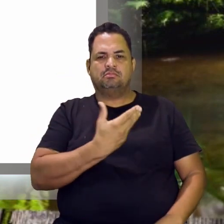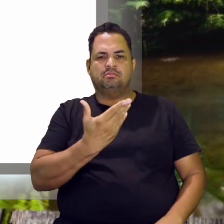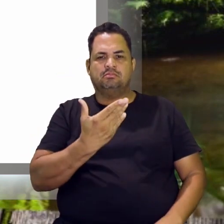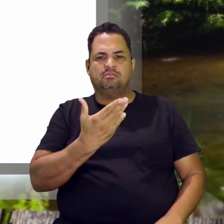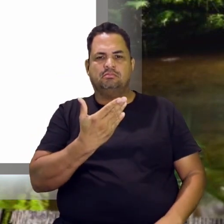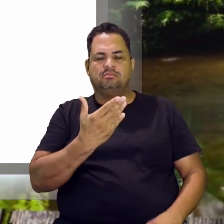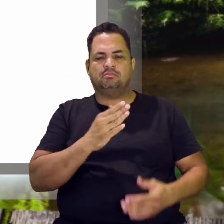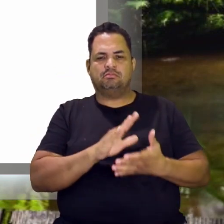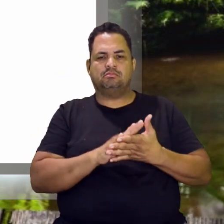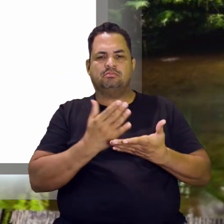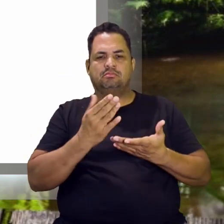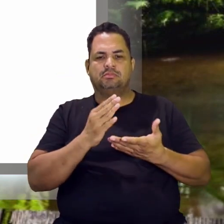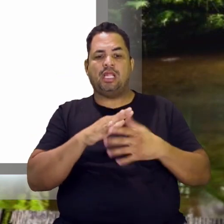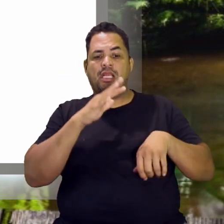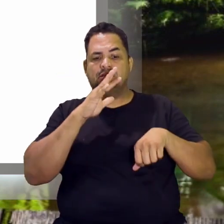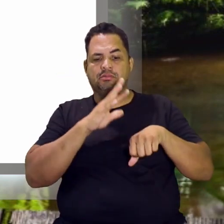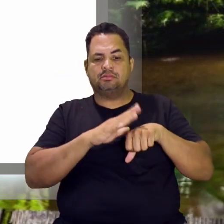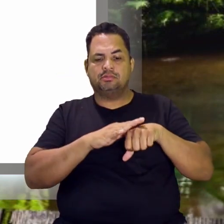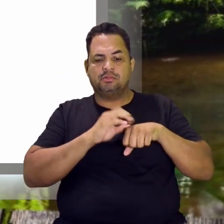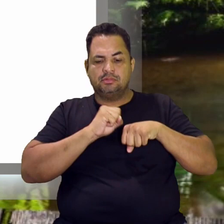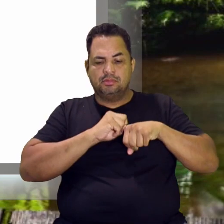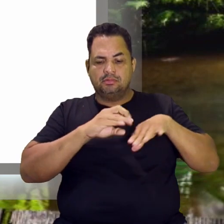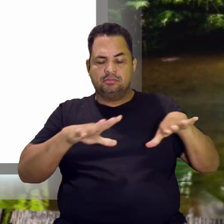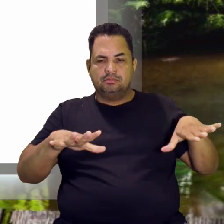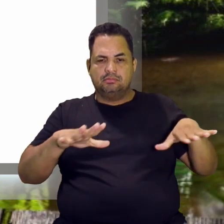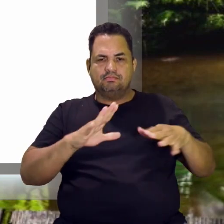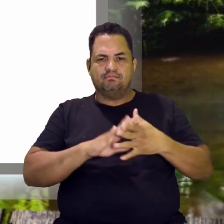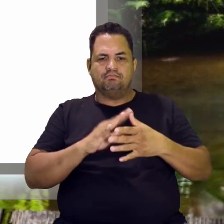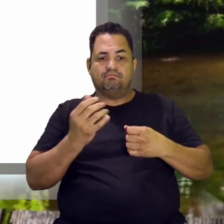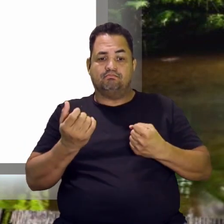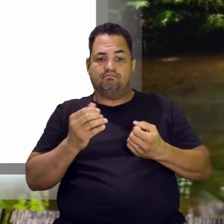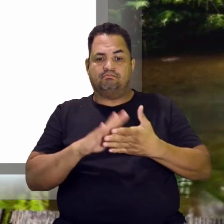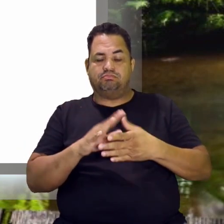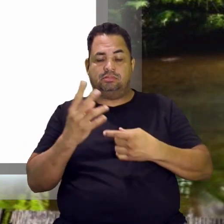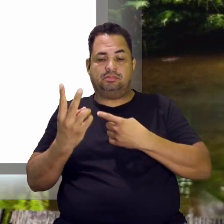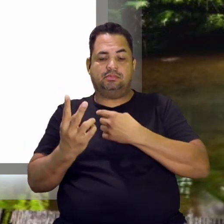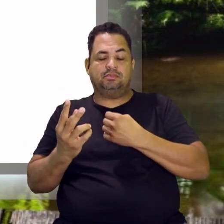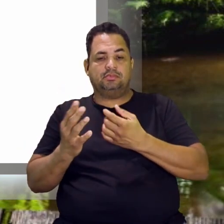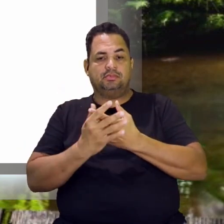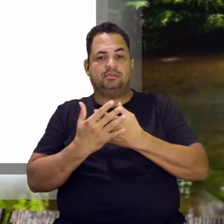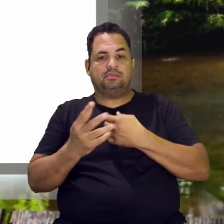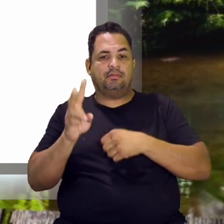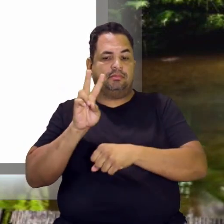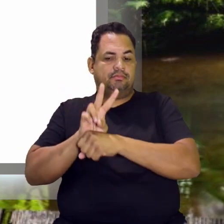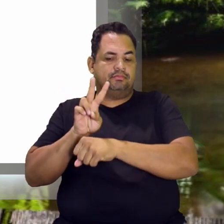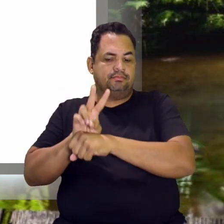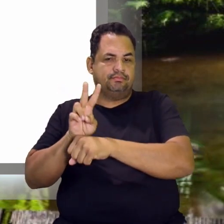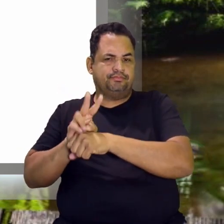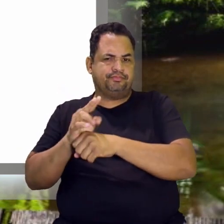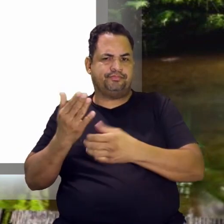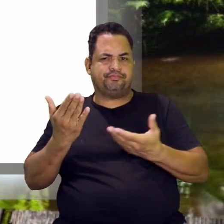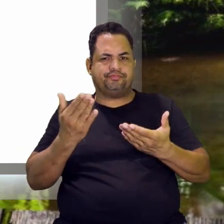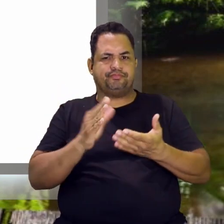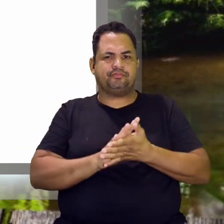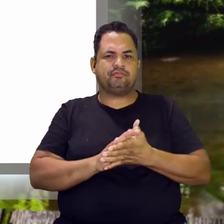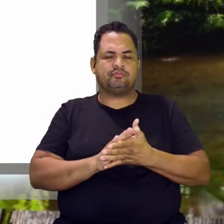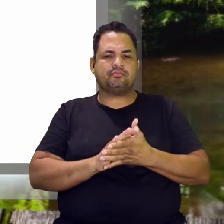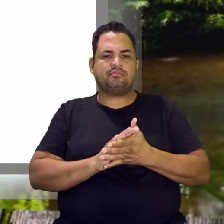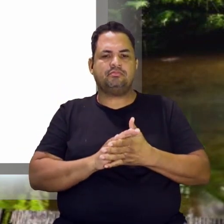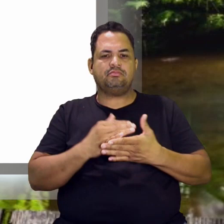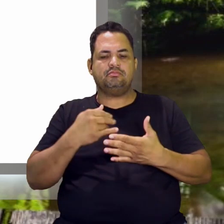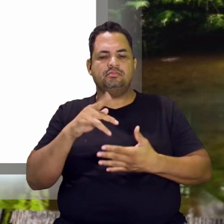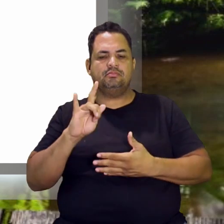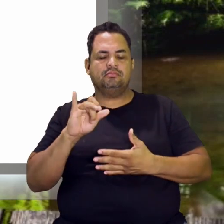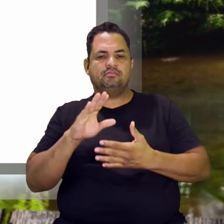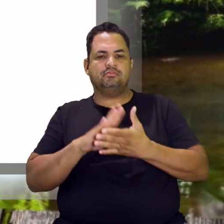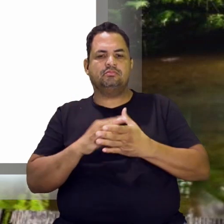agentes infecciosos que são os vírus, para que a gente se defenda, porque se eles são parasitas intracelulares obrigatórios, meu amor, bem que